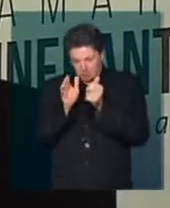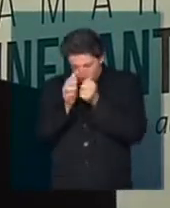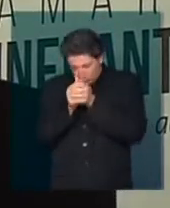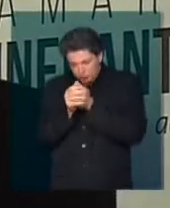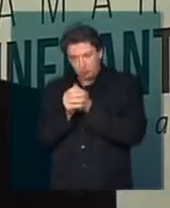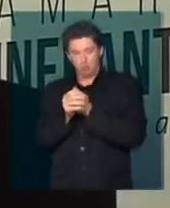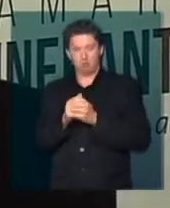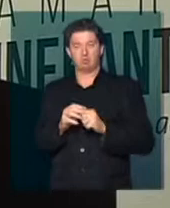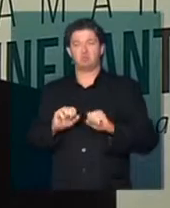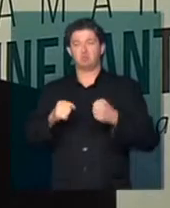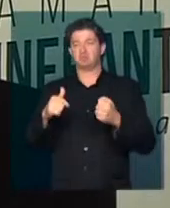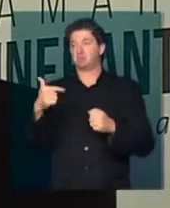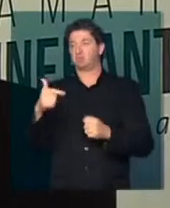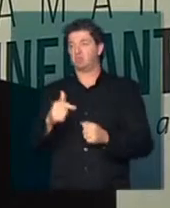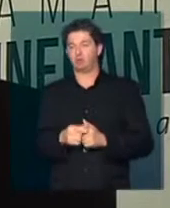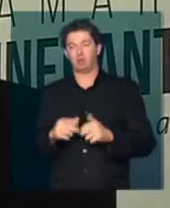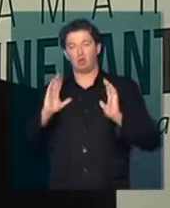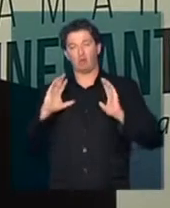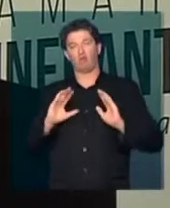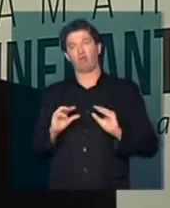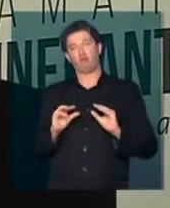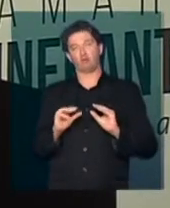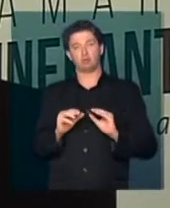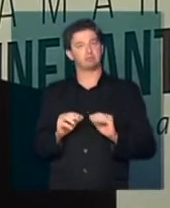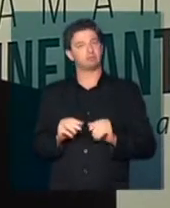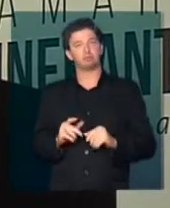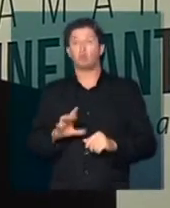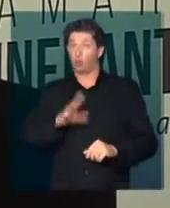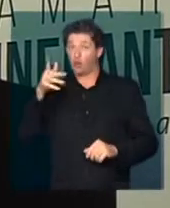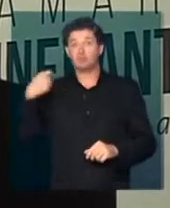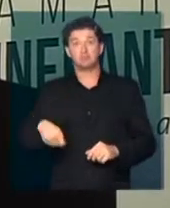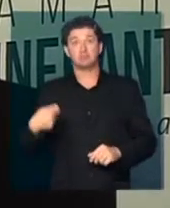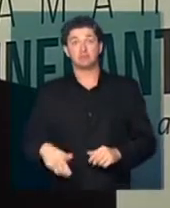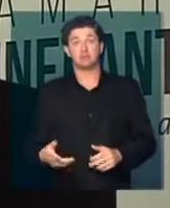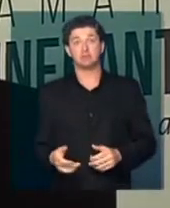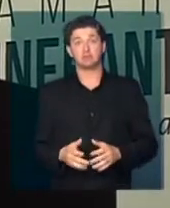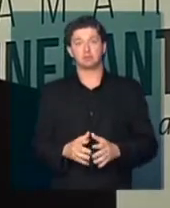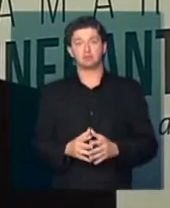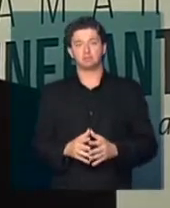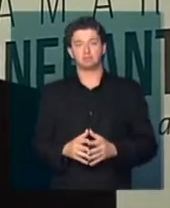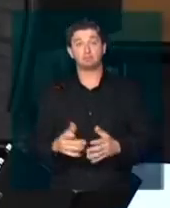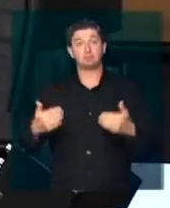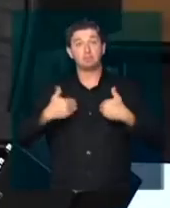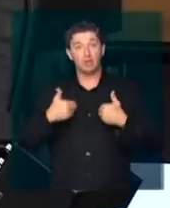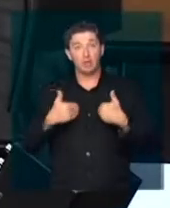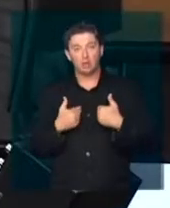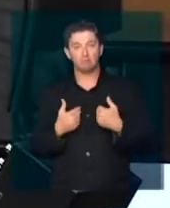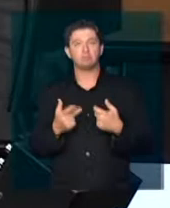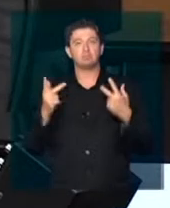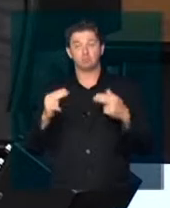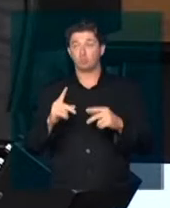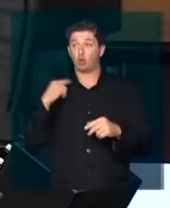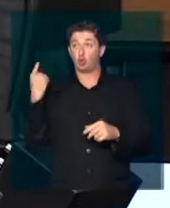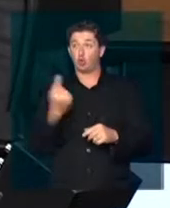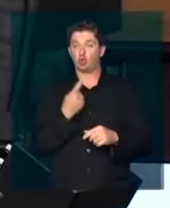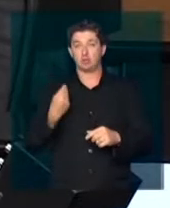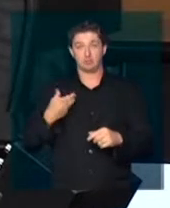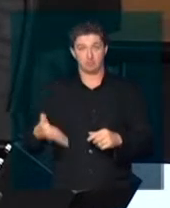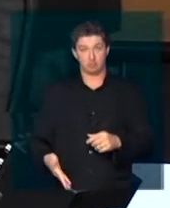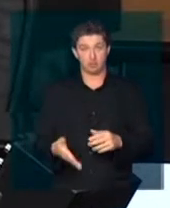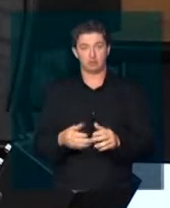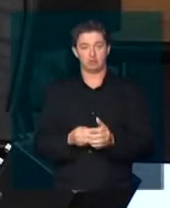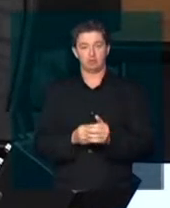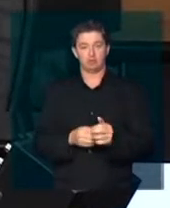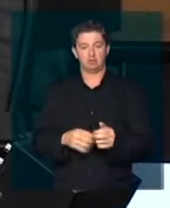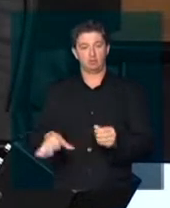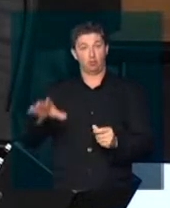do menor esforço, do maior conforto. Temos que ter coragem, presidente. Eu e muitos de nós que estamos aqui